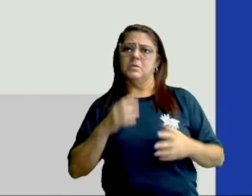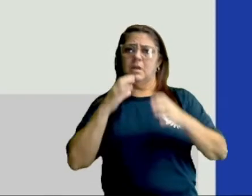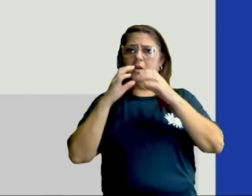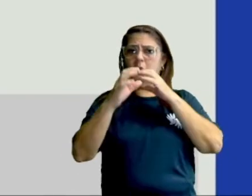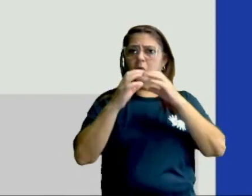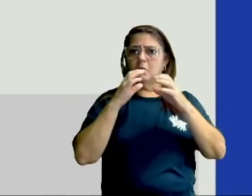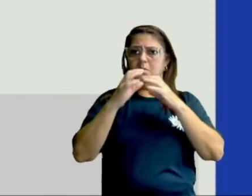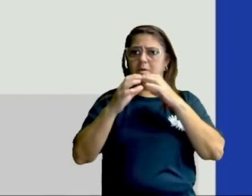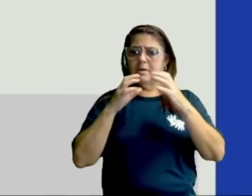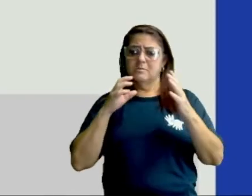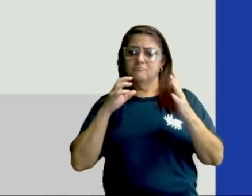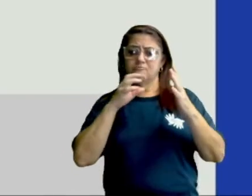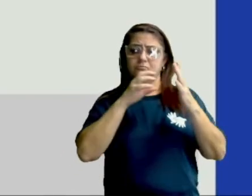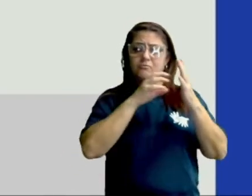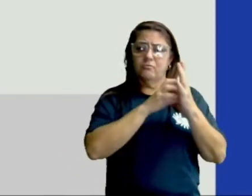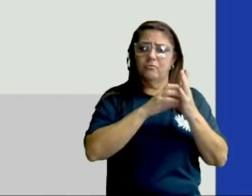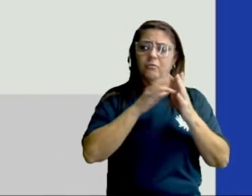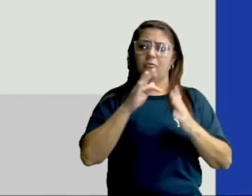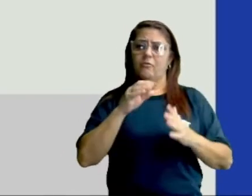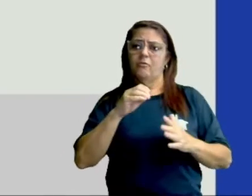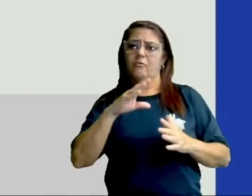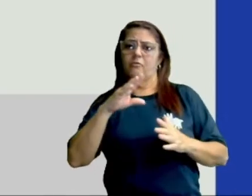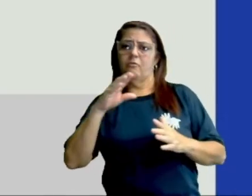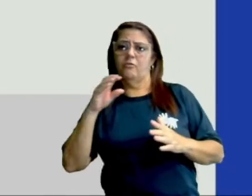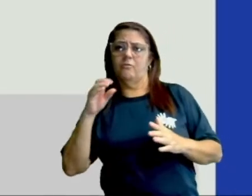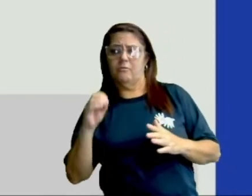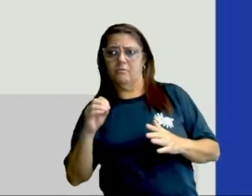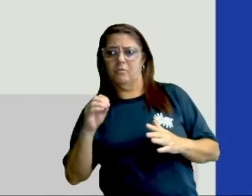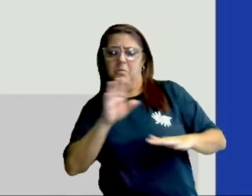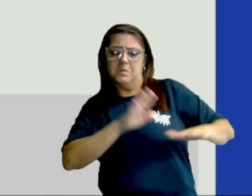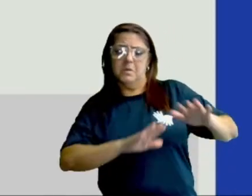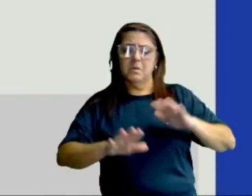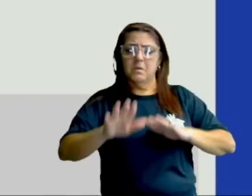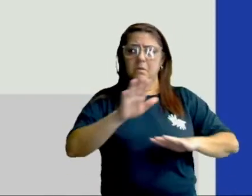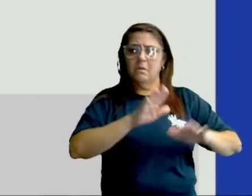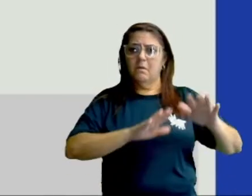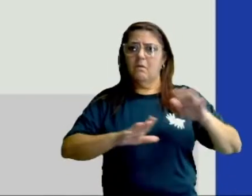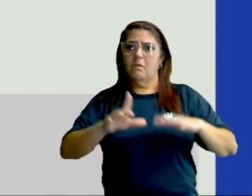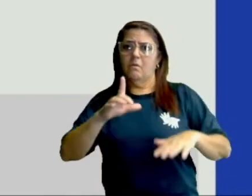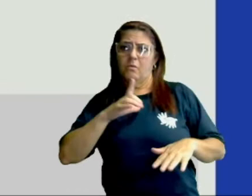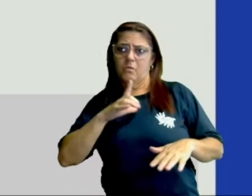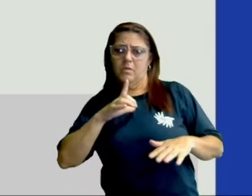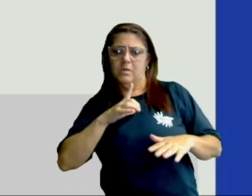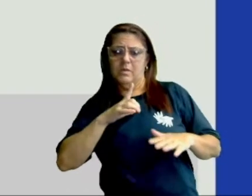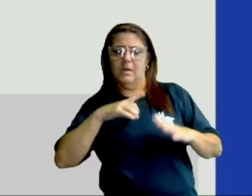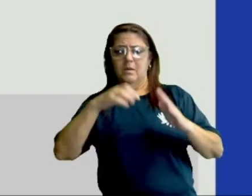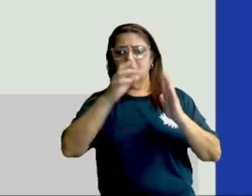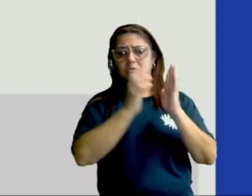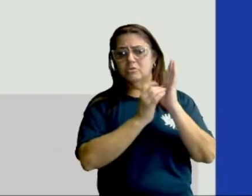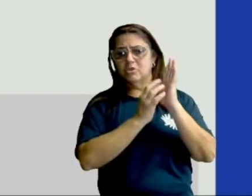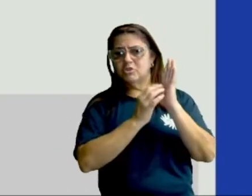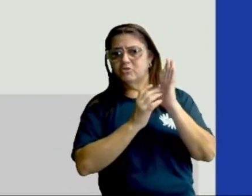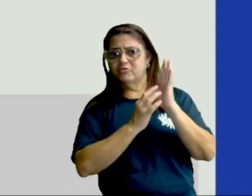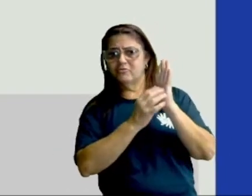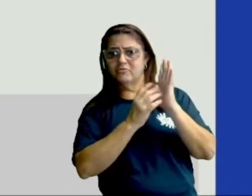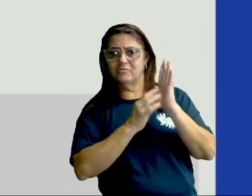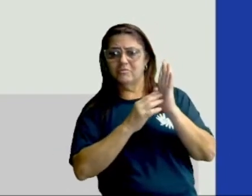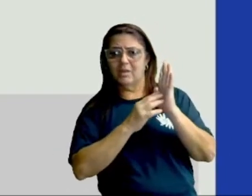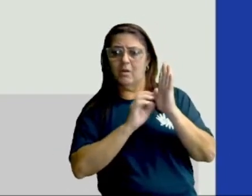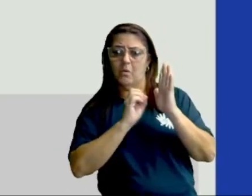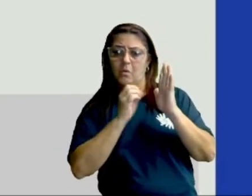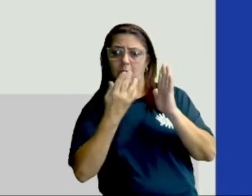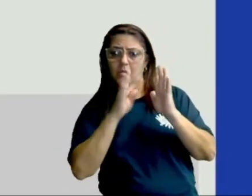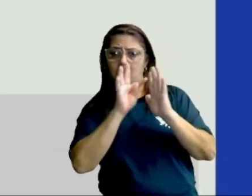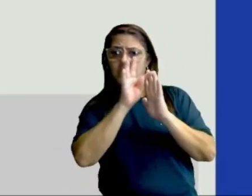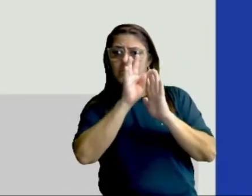comunicação como foco, então nós temos sempre o cuidado de escrever ou de colocar uma mensagem